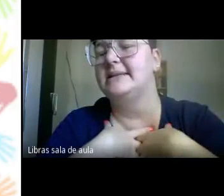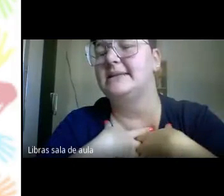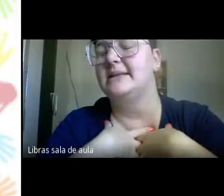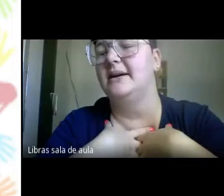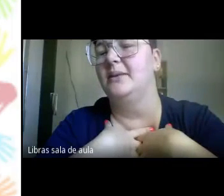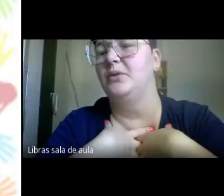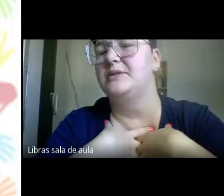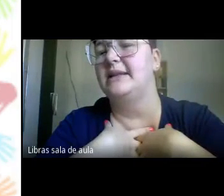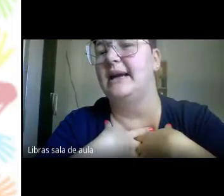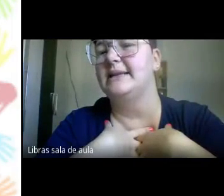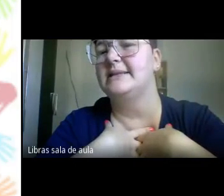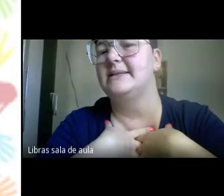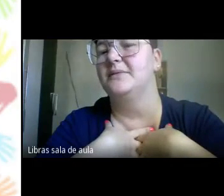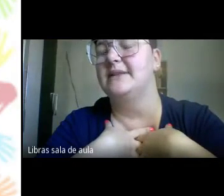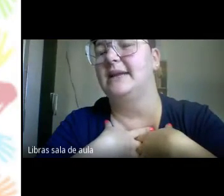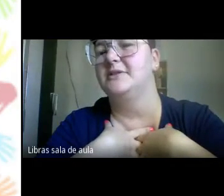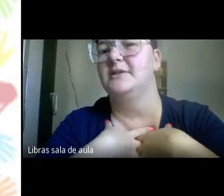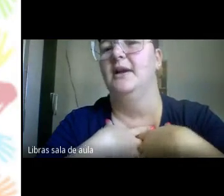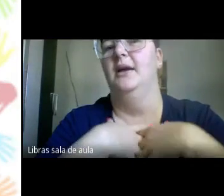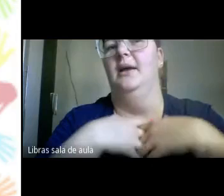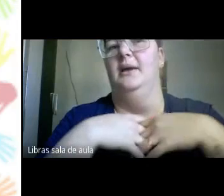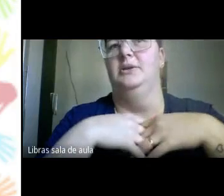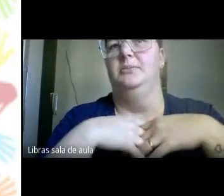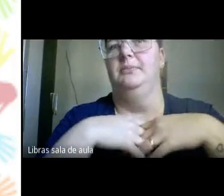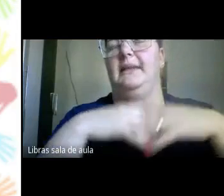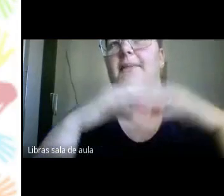sinais, muitos sinais são usados...